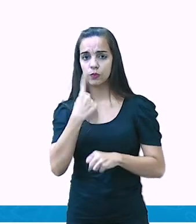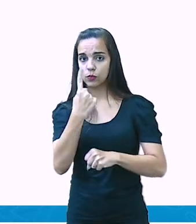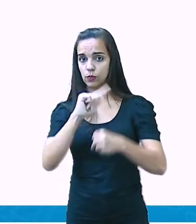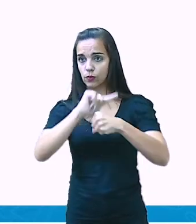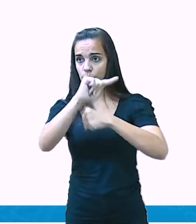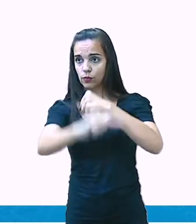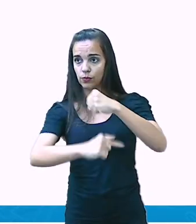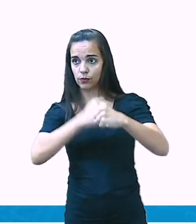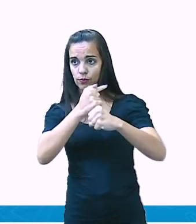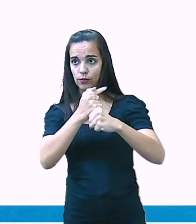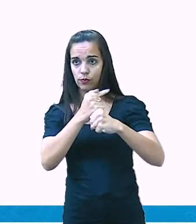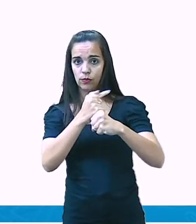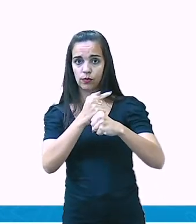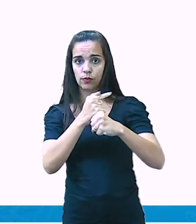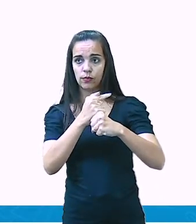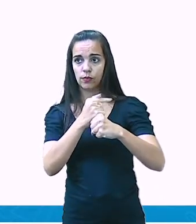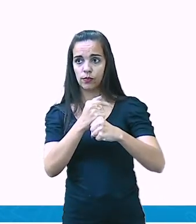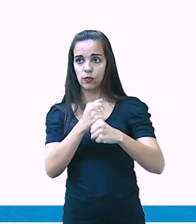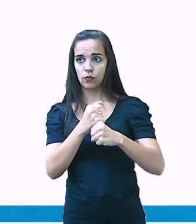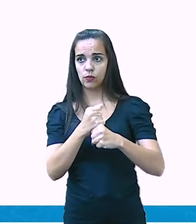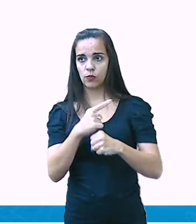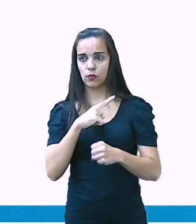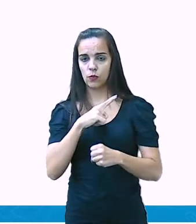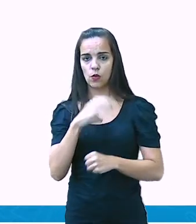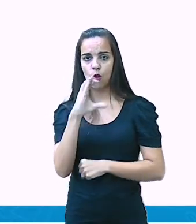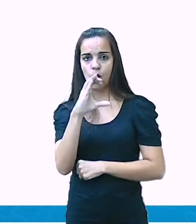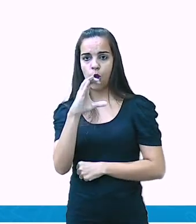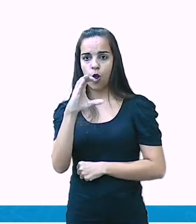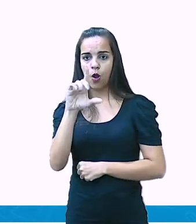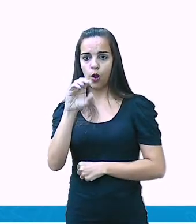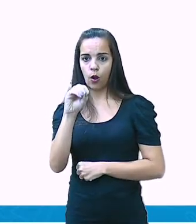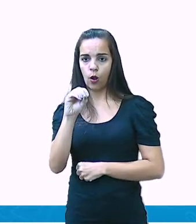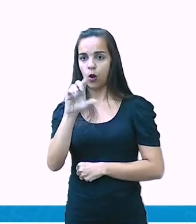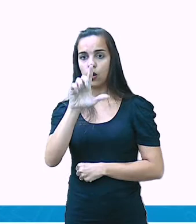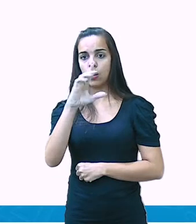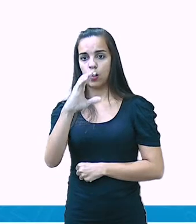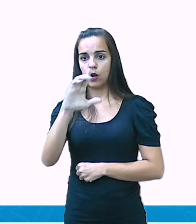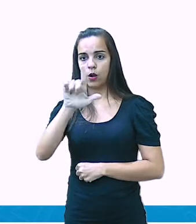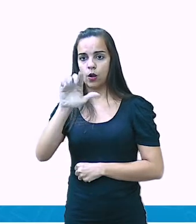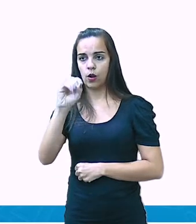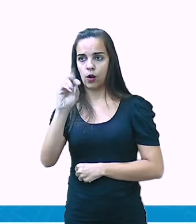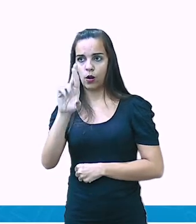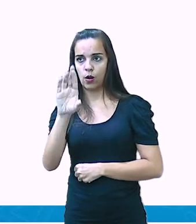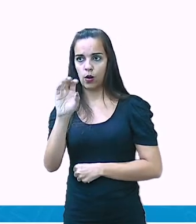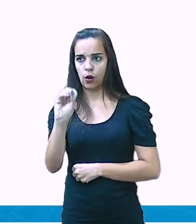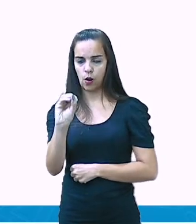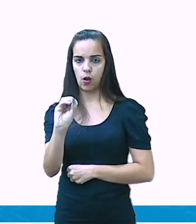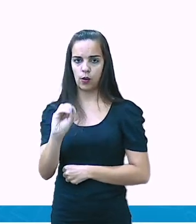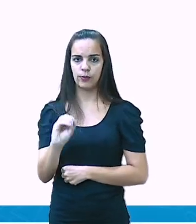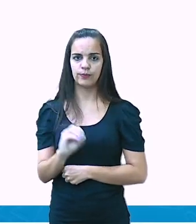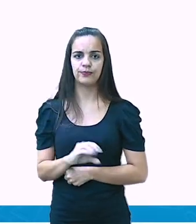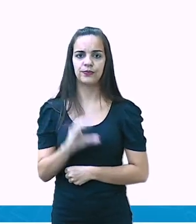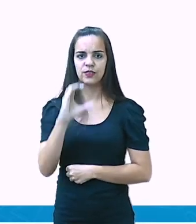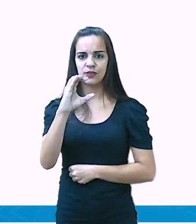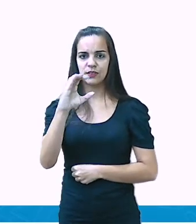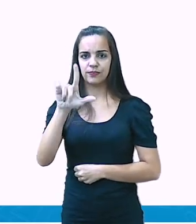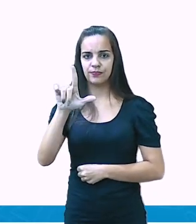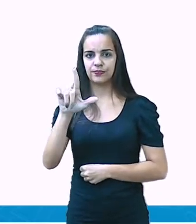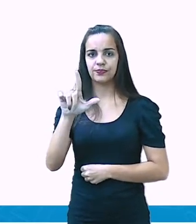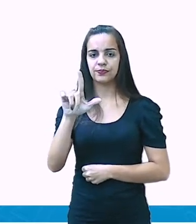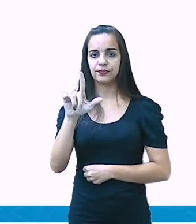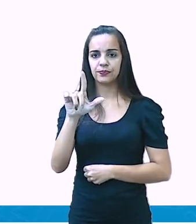átomo do elemento químico cloro, Cl. Eu deixei aqui no núcleo do átomo, observe que eu